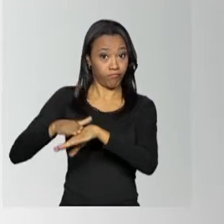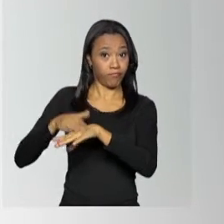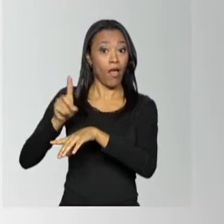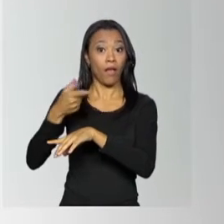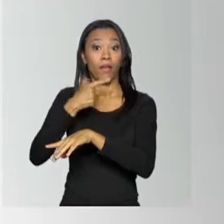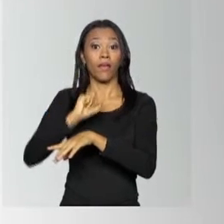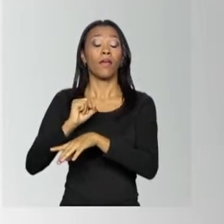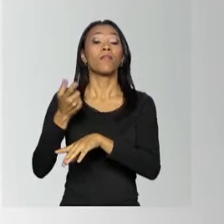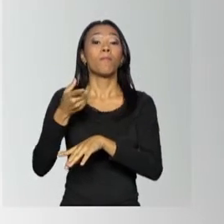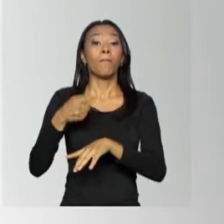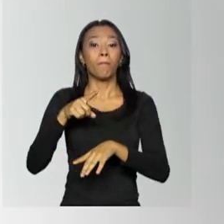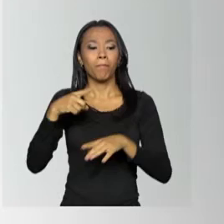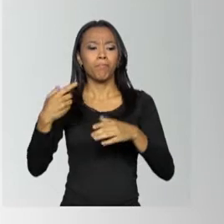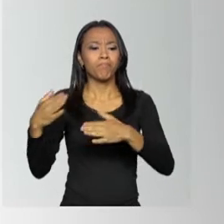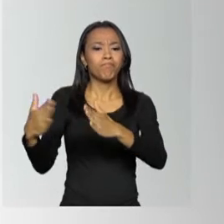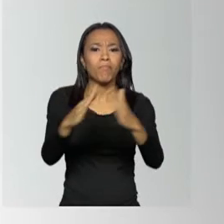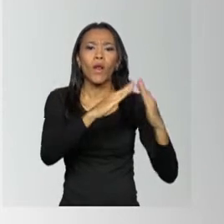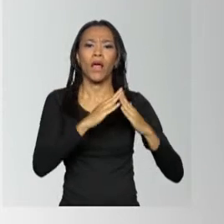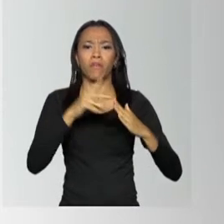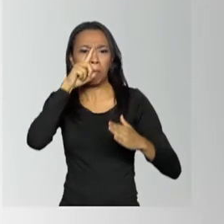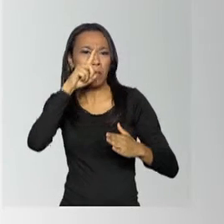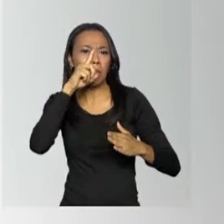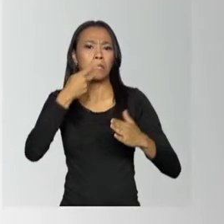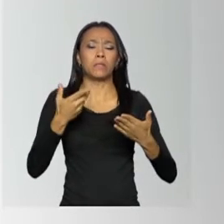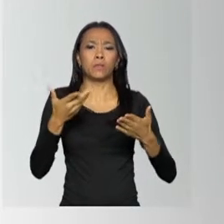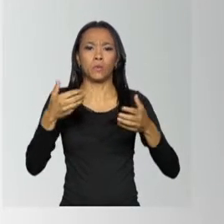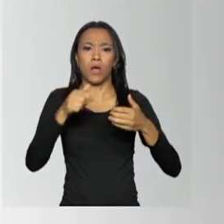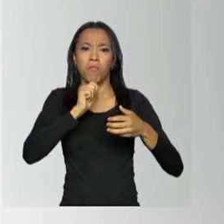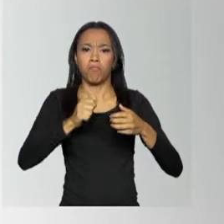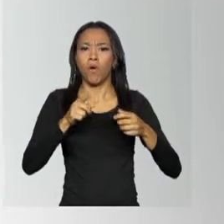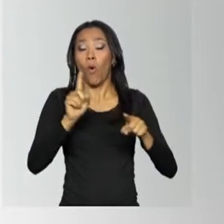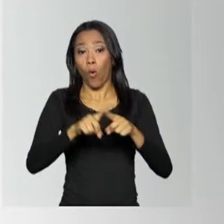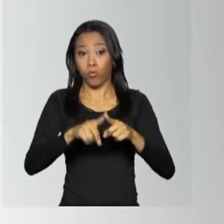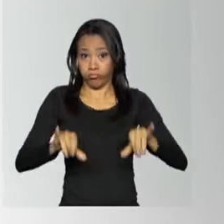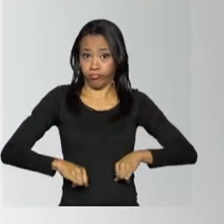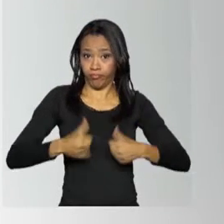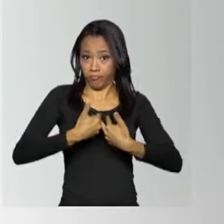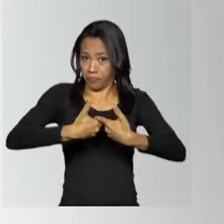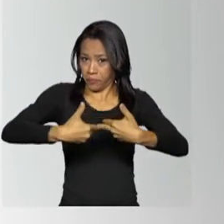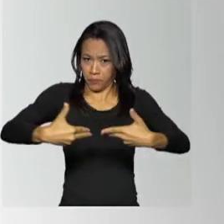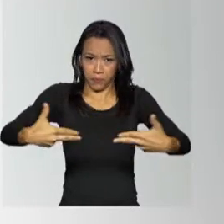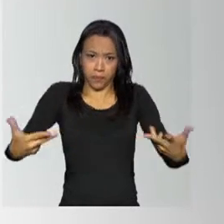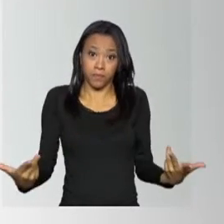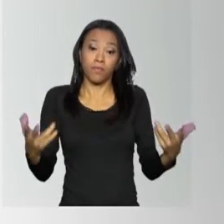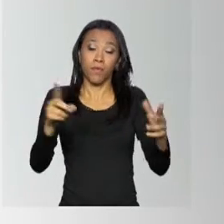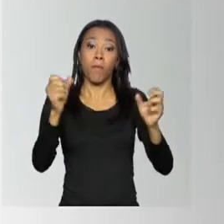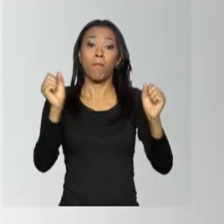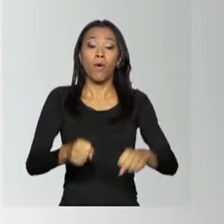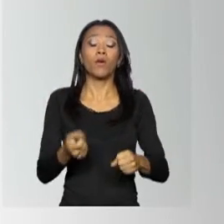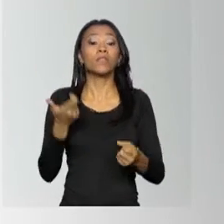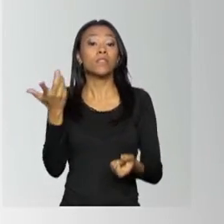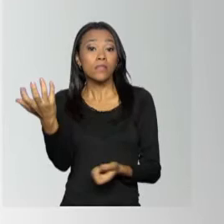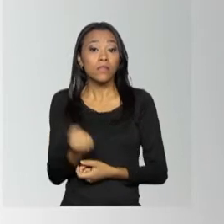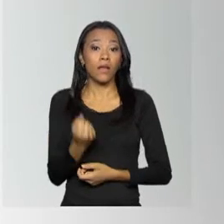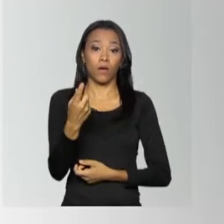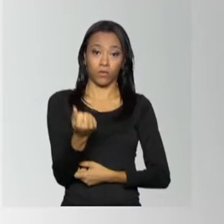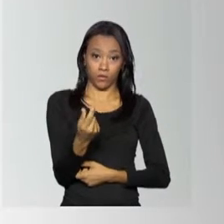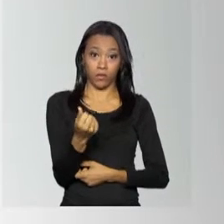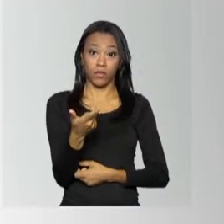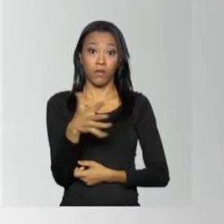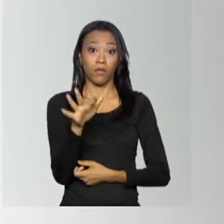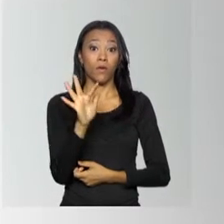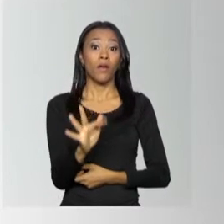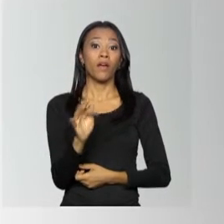aos residentes em áreas de situação de emergência ou estado de calamidade pública. Podem realizar o saque do fundo